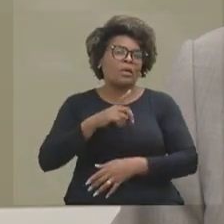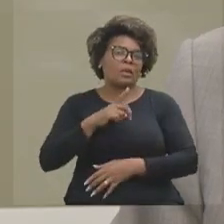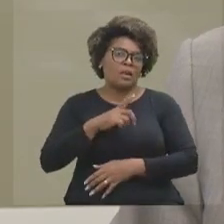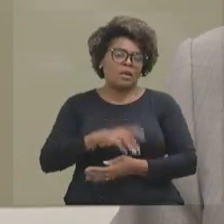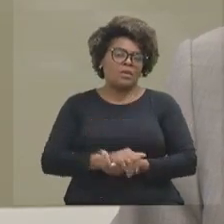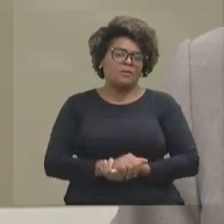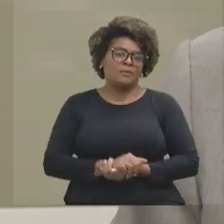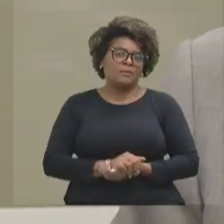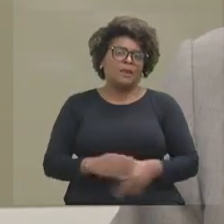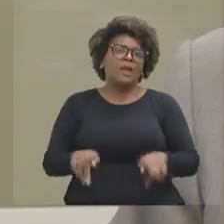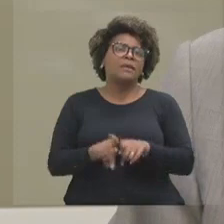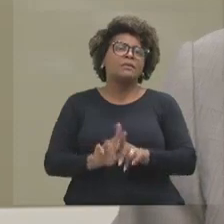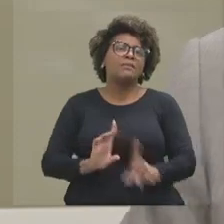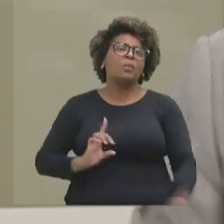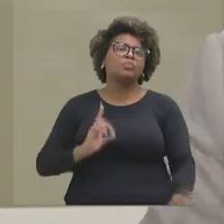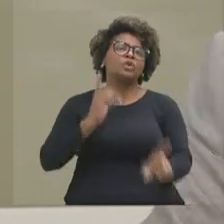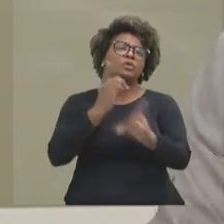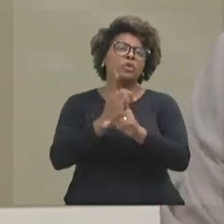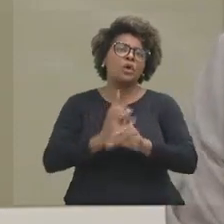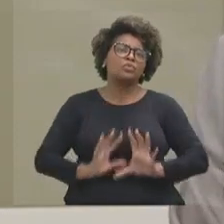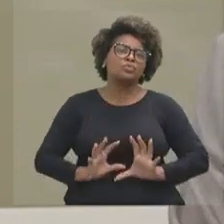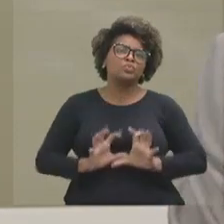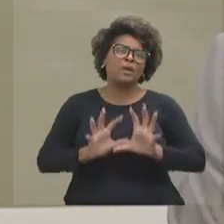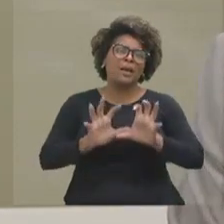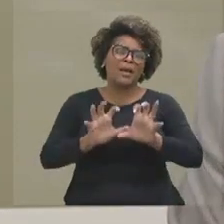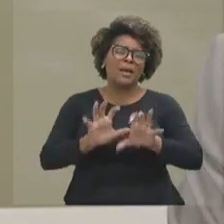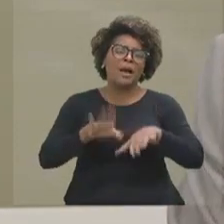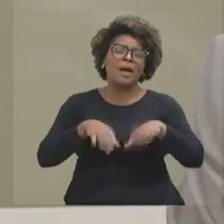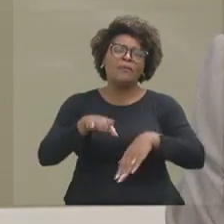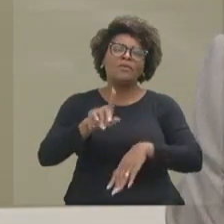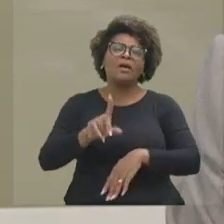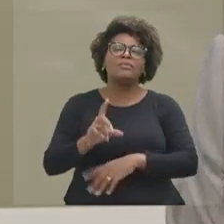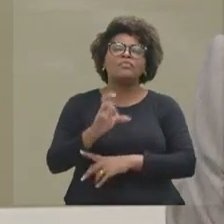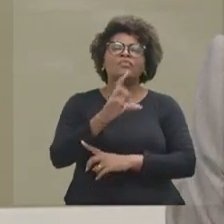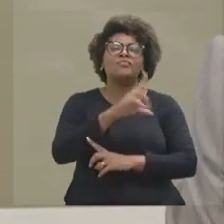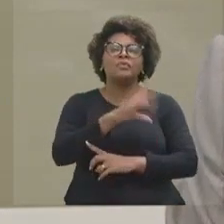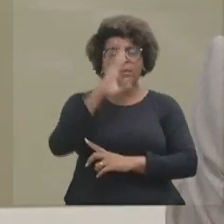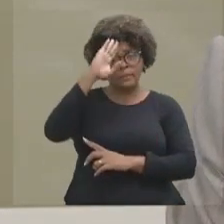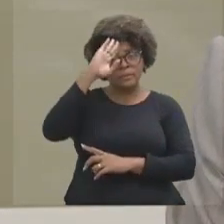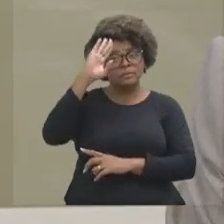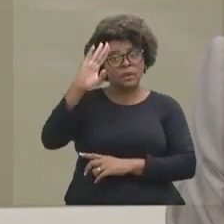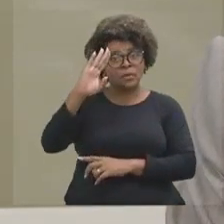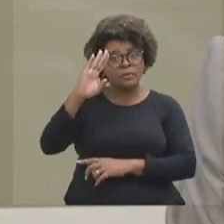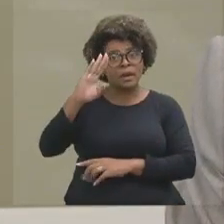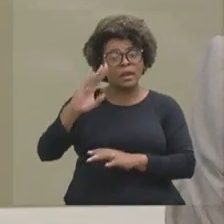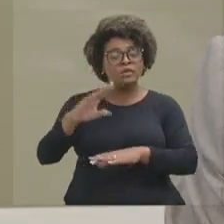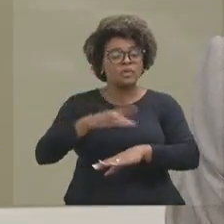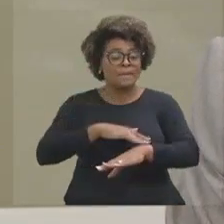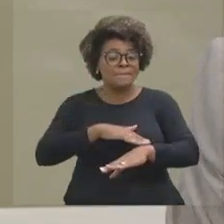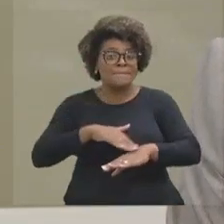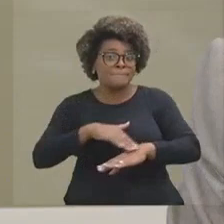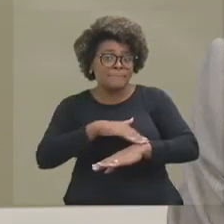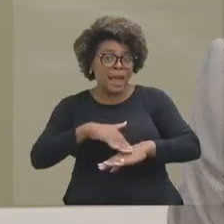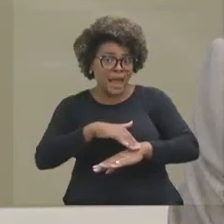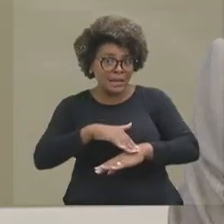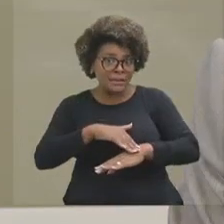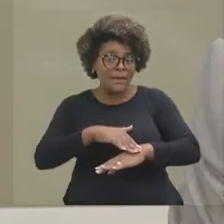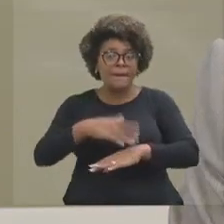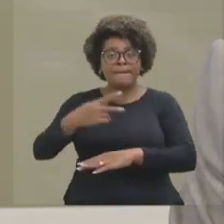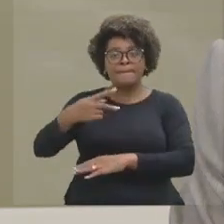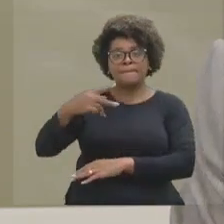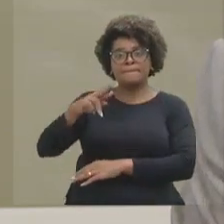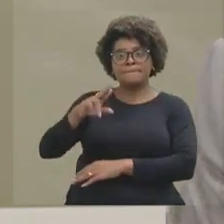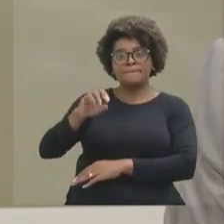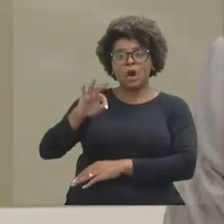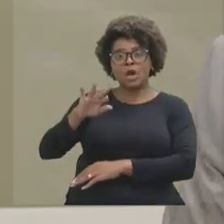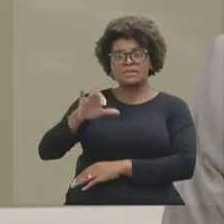diagnóstico do câncer ele tem sido bastante difícil principalmente na questão de pele próstata mama tireoide que